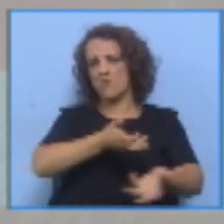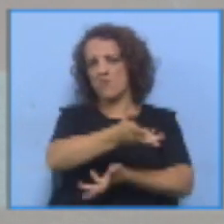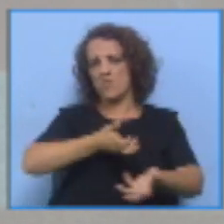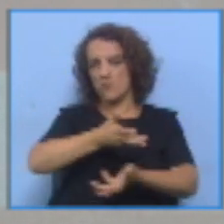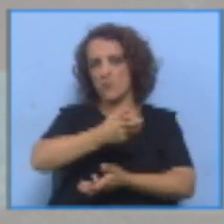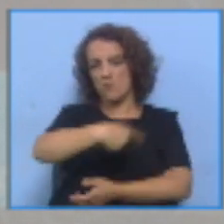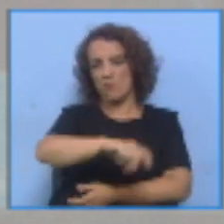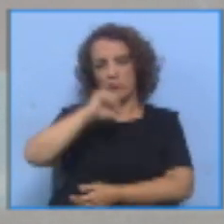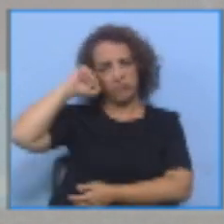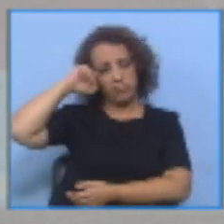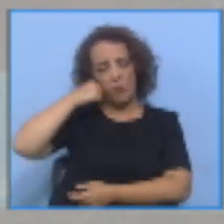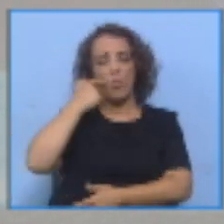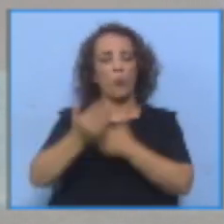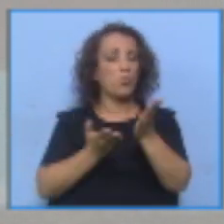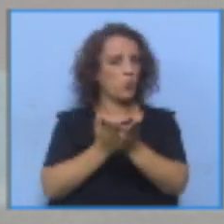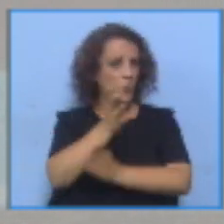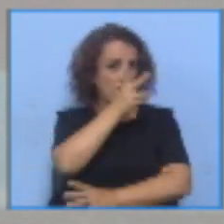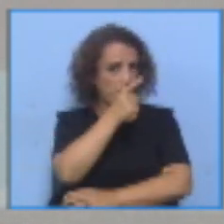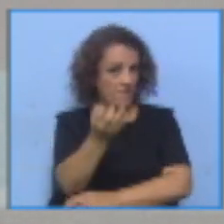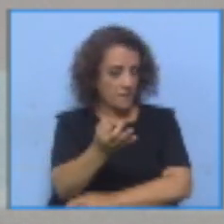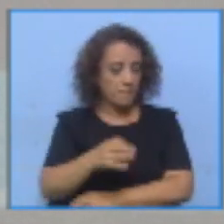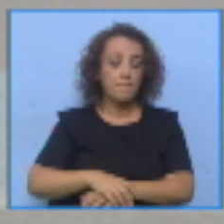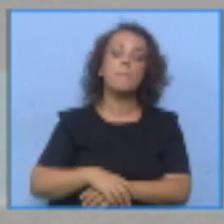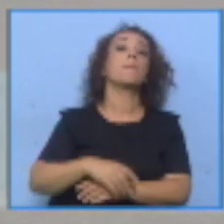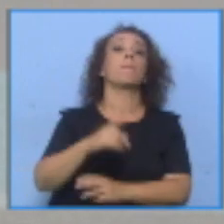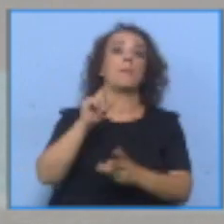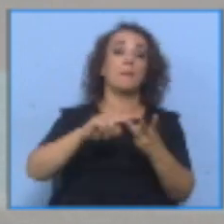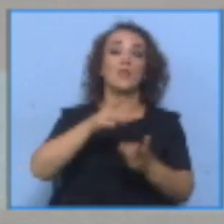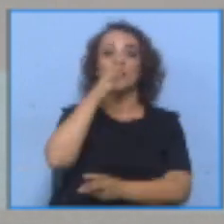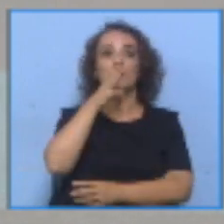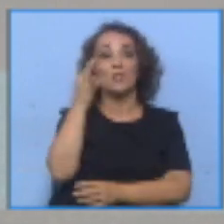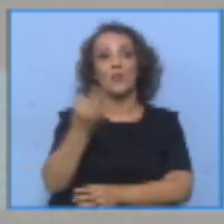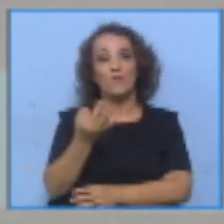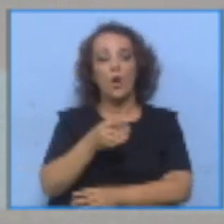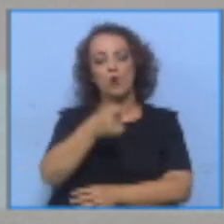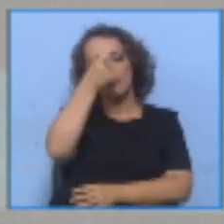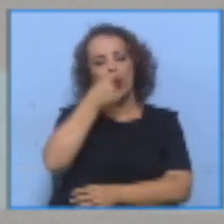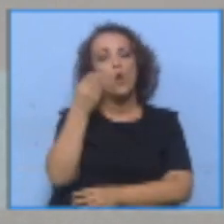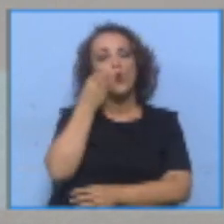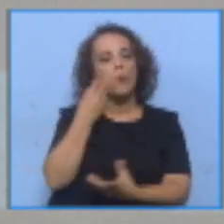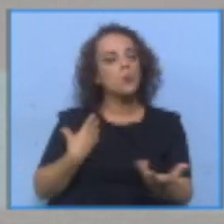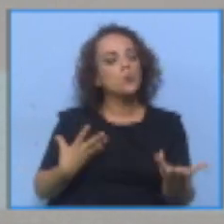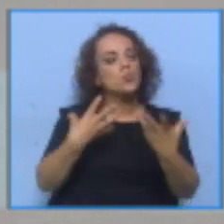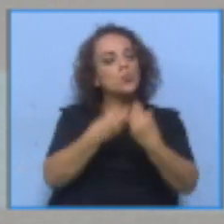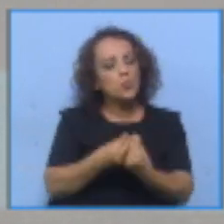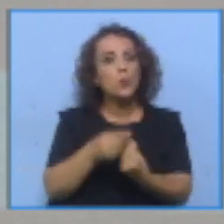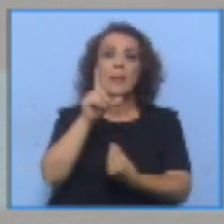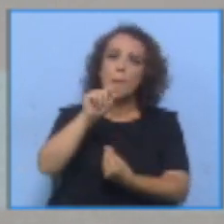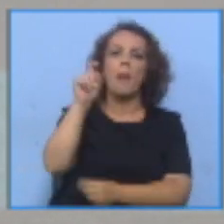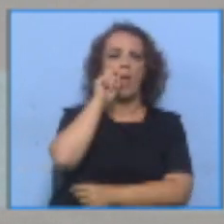ser, infelizmente, explorados. É conviver com eles, como eu já expliquei este bocadinho desta história, e é também